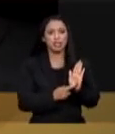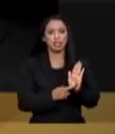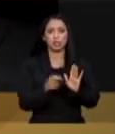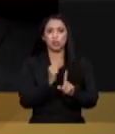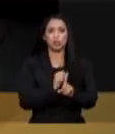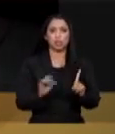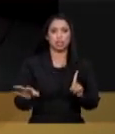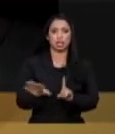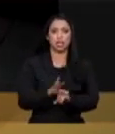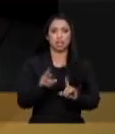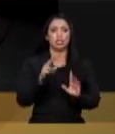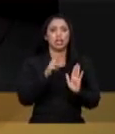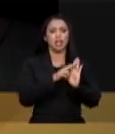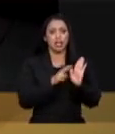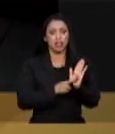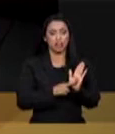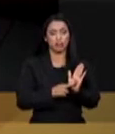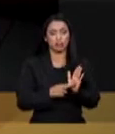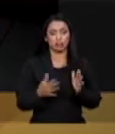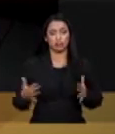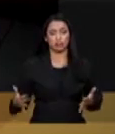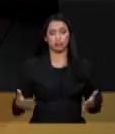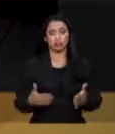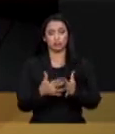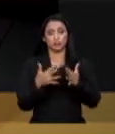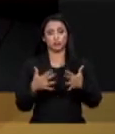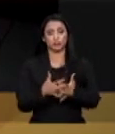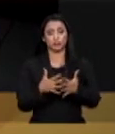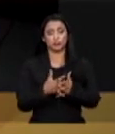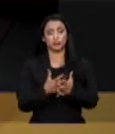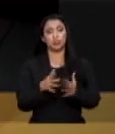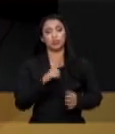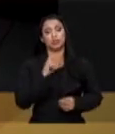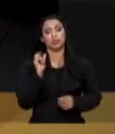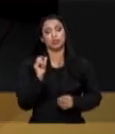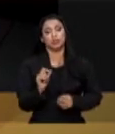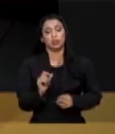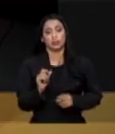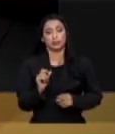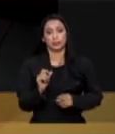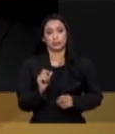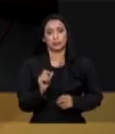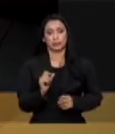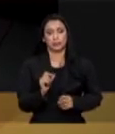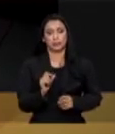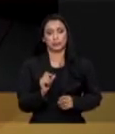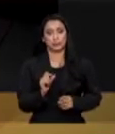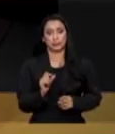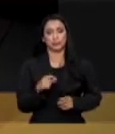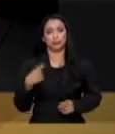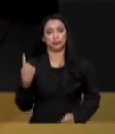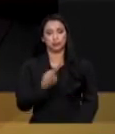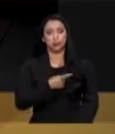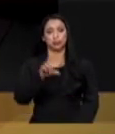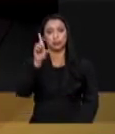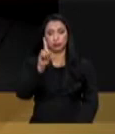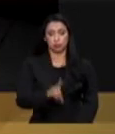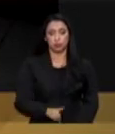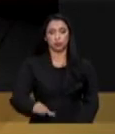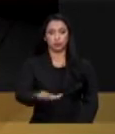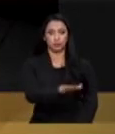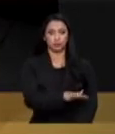também limitar, interferir, ditar os moldes do nosso usufruto e o gozo e a efetivação dos nossos direitos